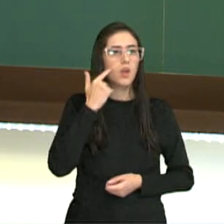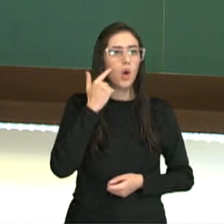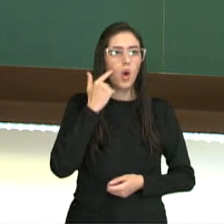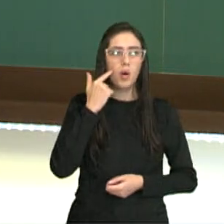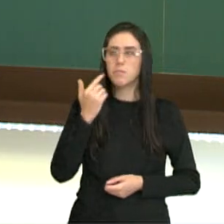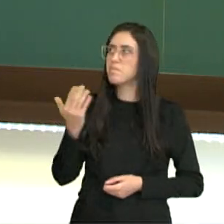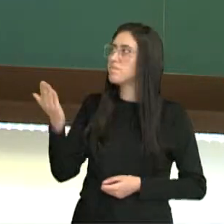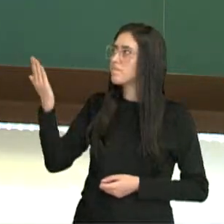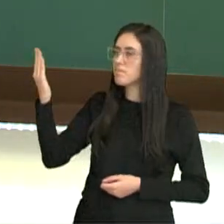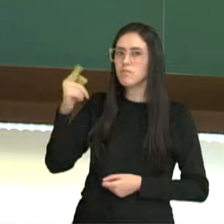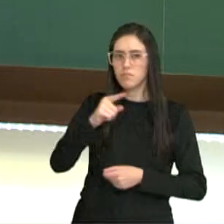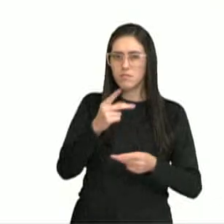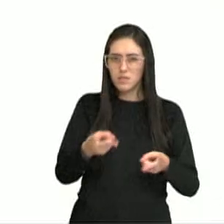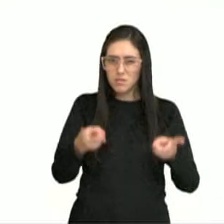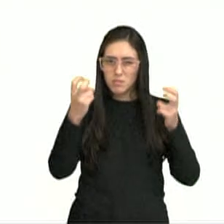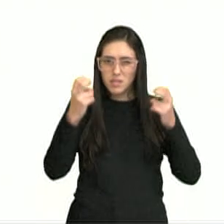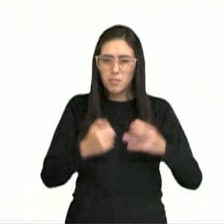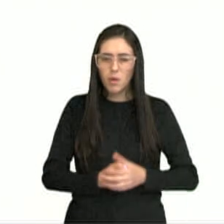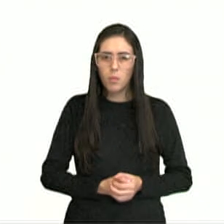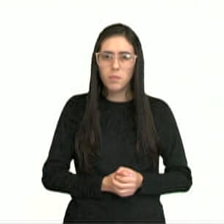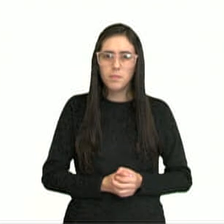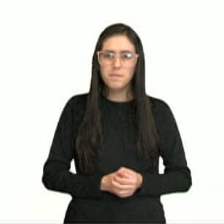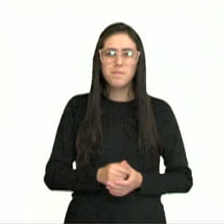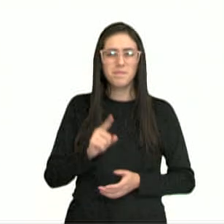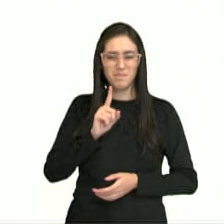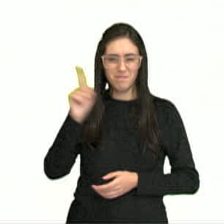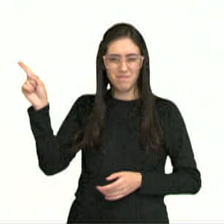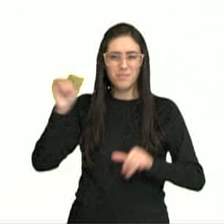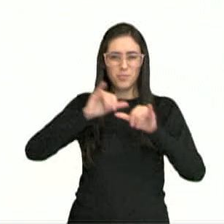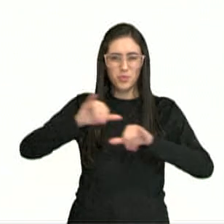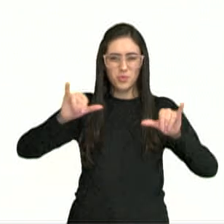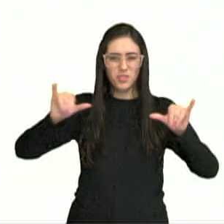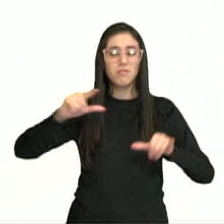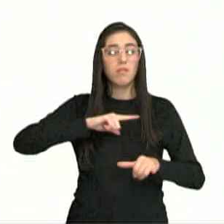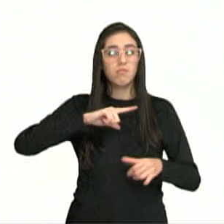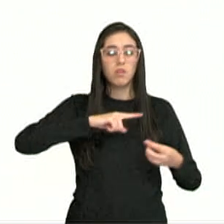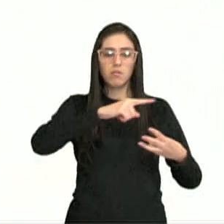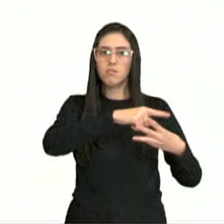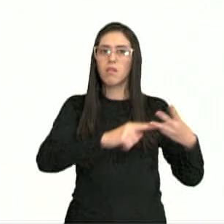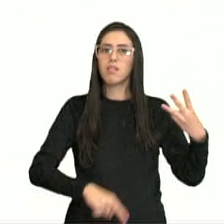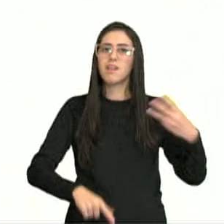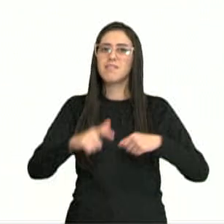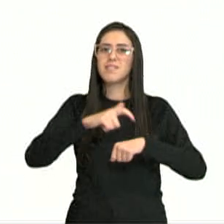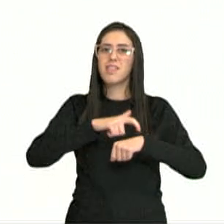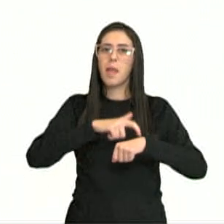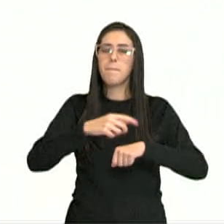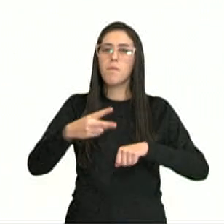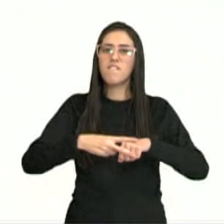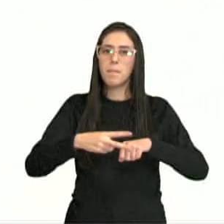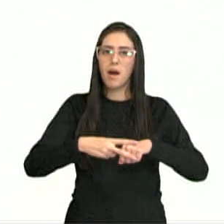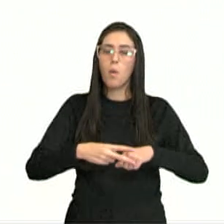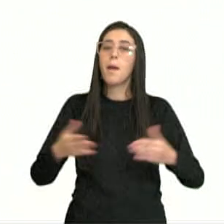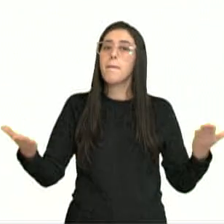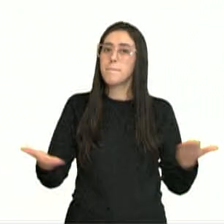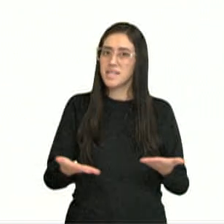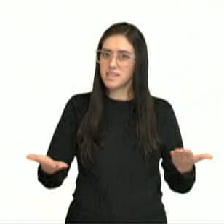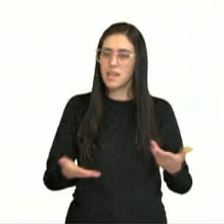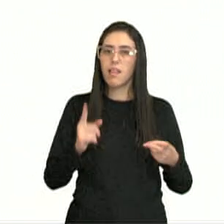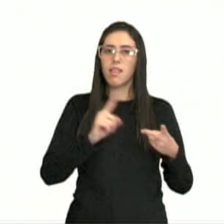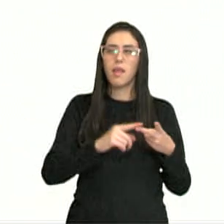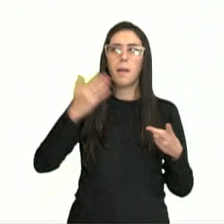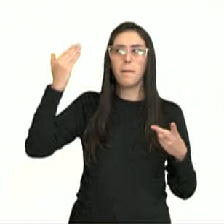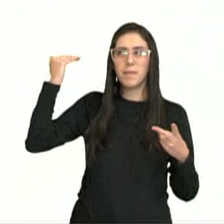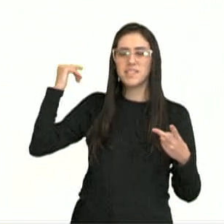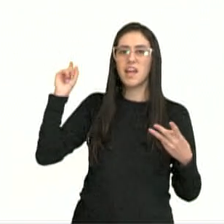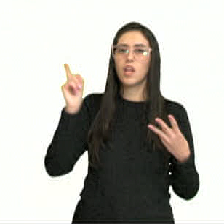aqui. Você percebeu que nessa notícia aparecem os três tempos verbais? O presente, o pretérito